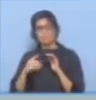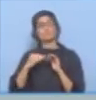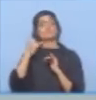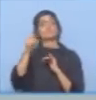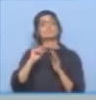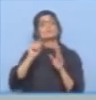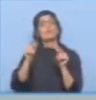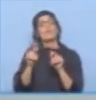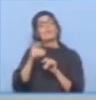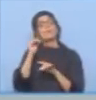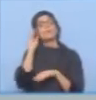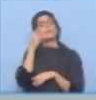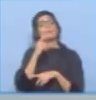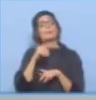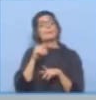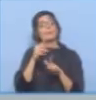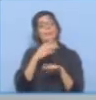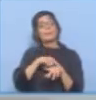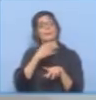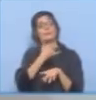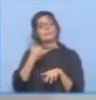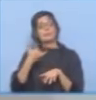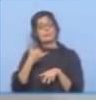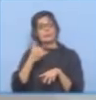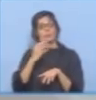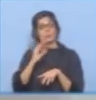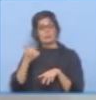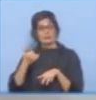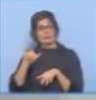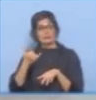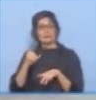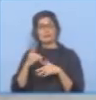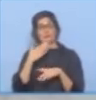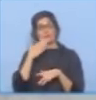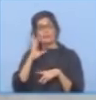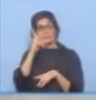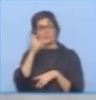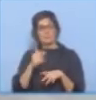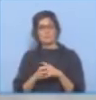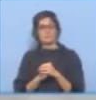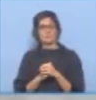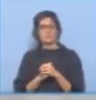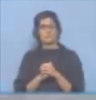onde nos fazemos companhia pelas 22h45. Votos de uma boa tarde. Até amanhã, se Deus quiser.